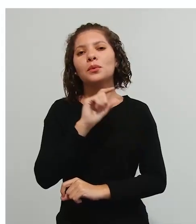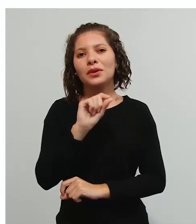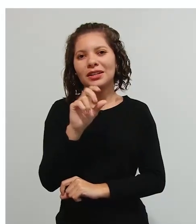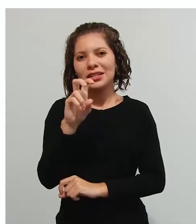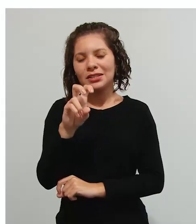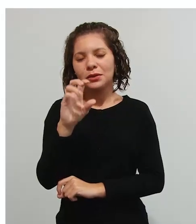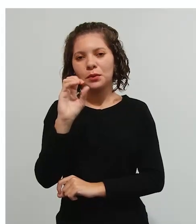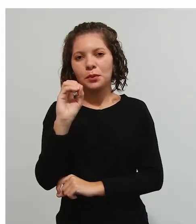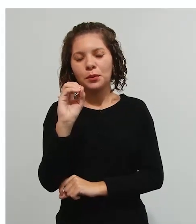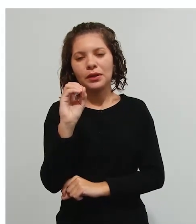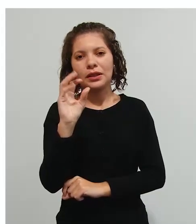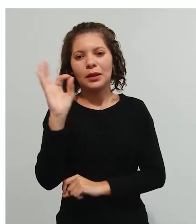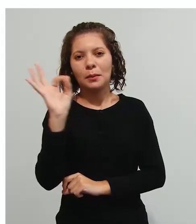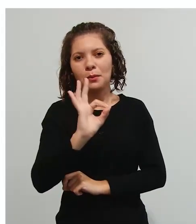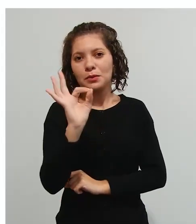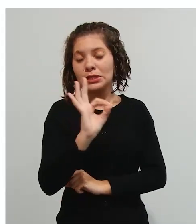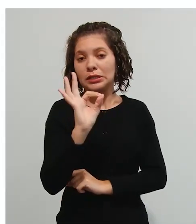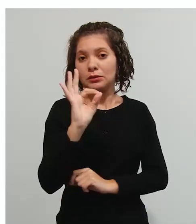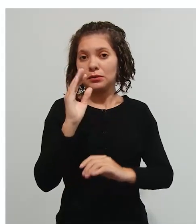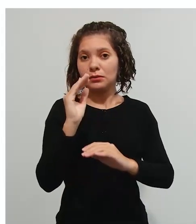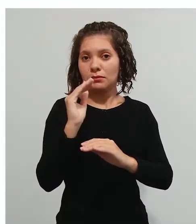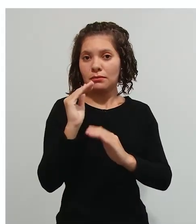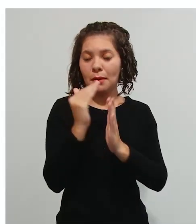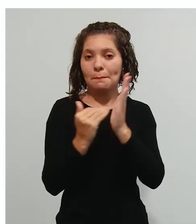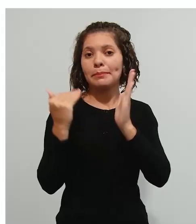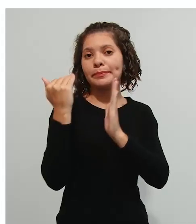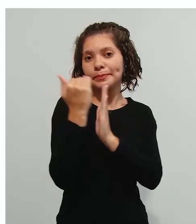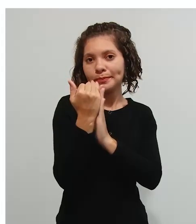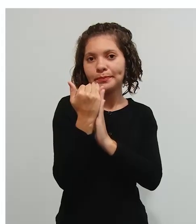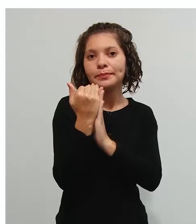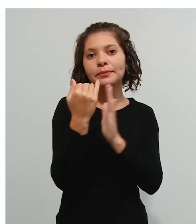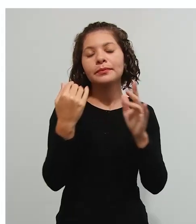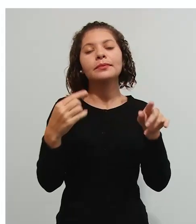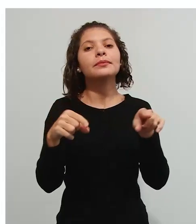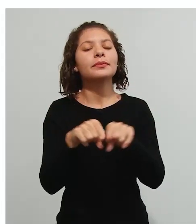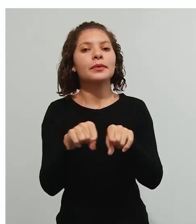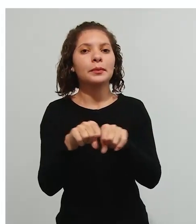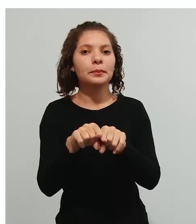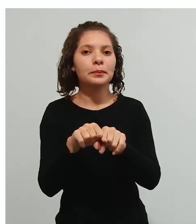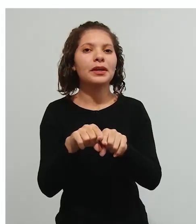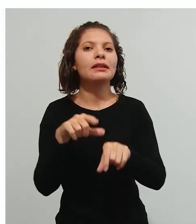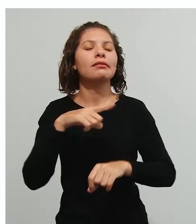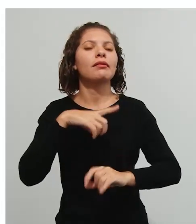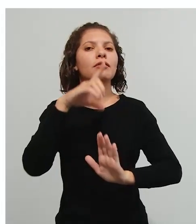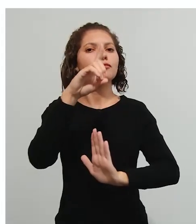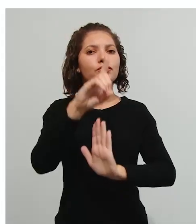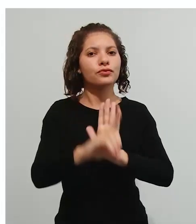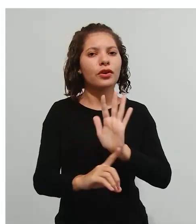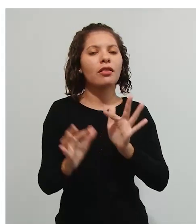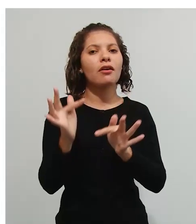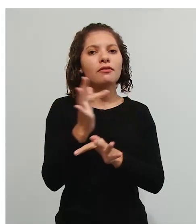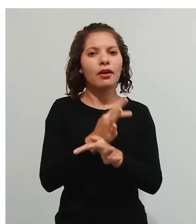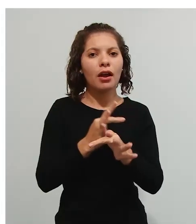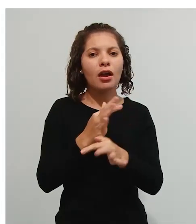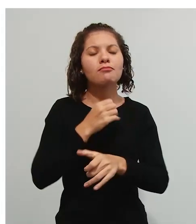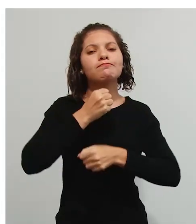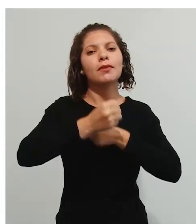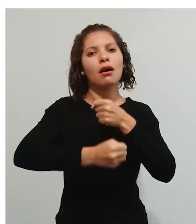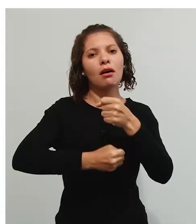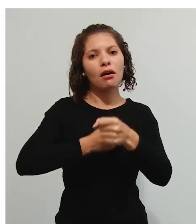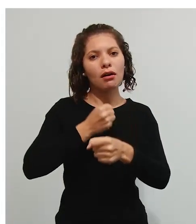tá? Como direito trabalhista, o inciso 8º traz o 13º, o nosso salvador da pátria,